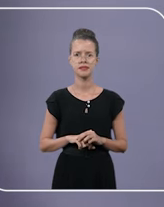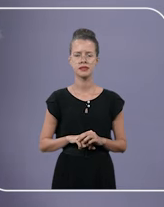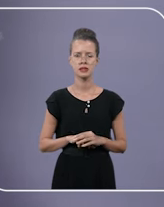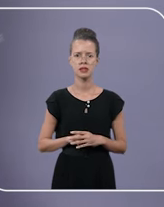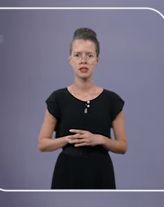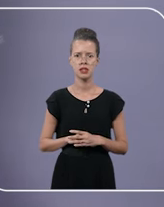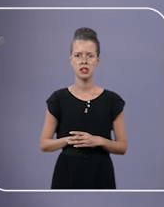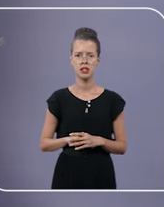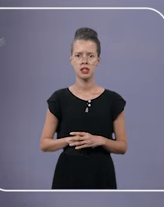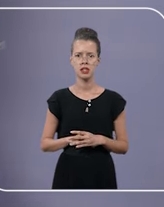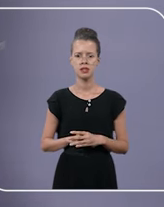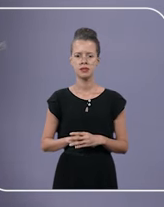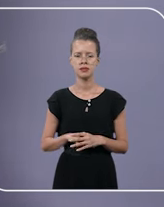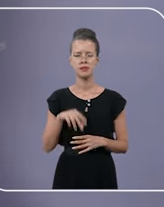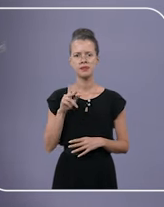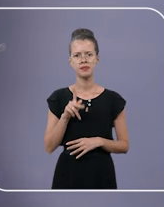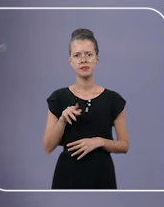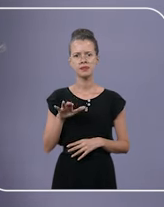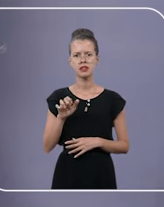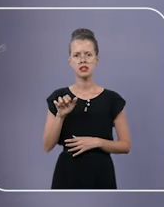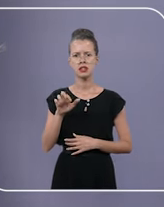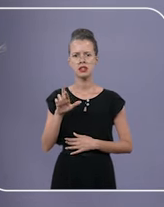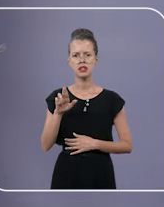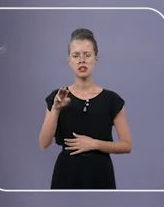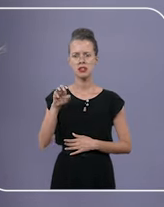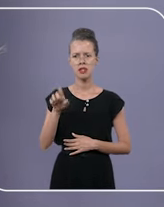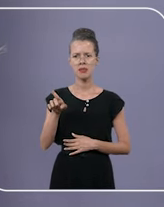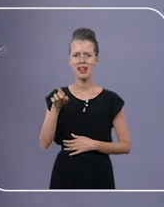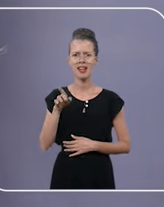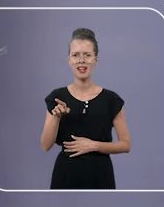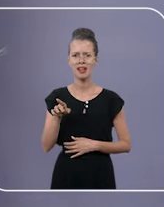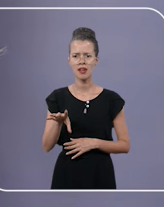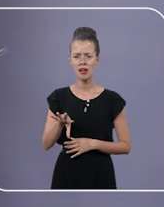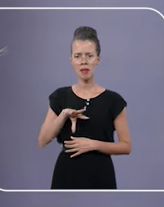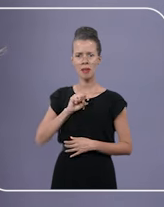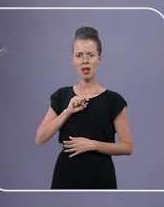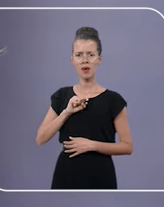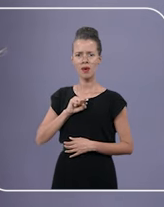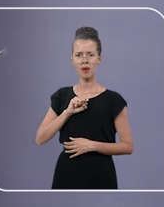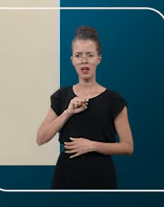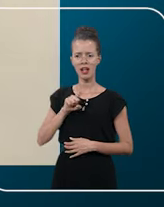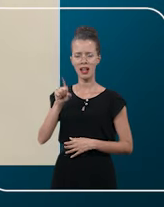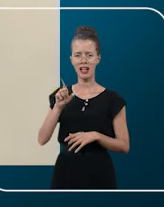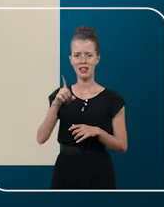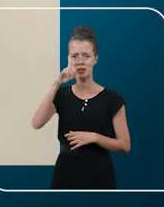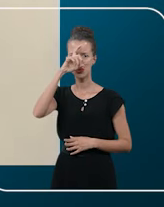Professor Guilherme, em caso de infecção hospitalar, quem deve ser responsabilizado?